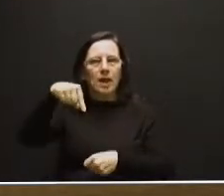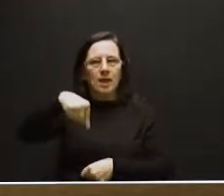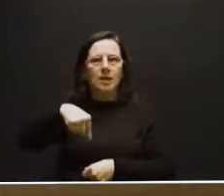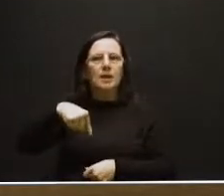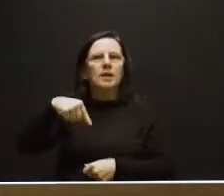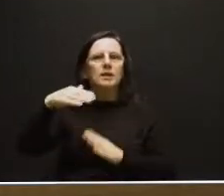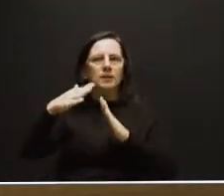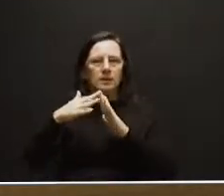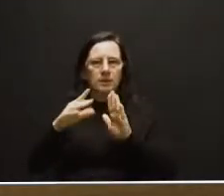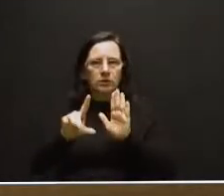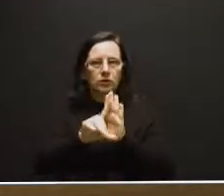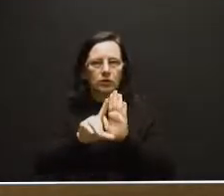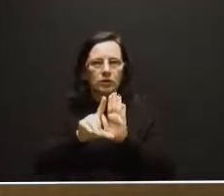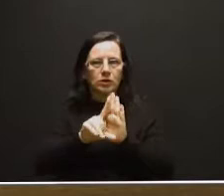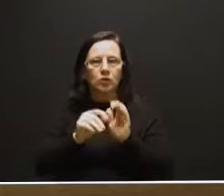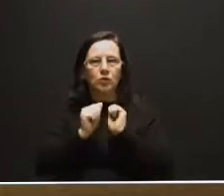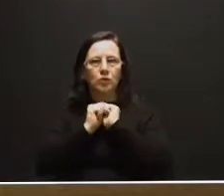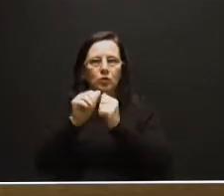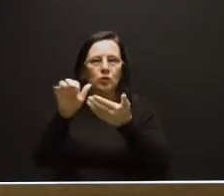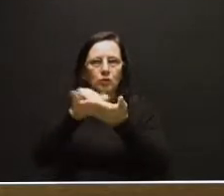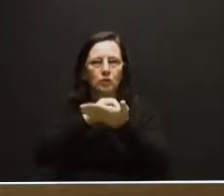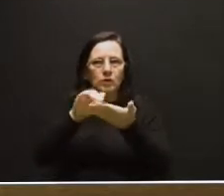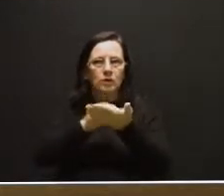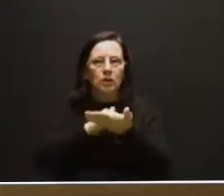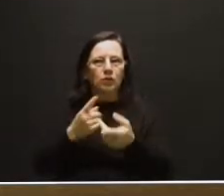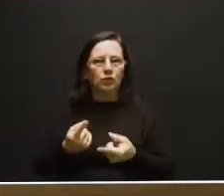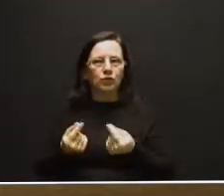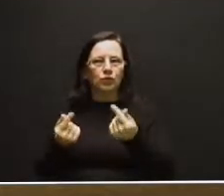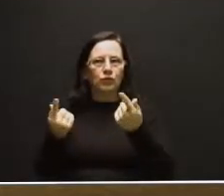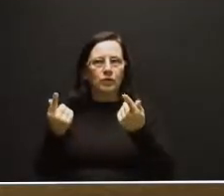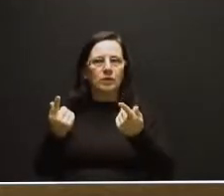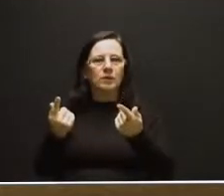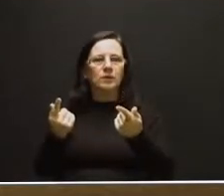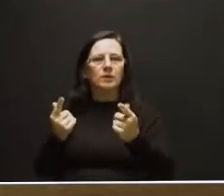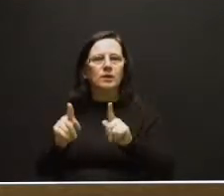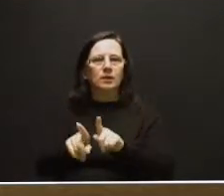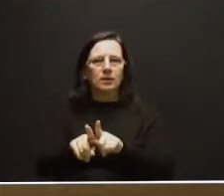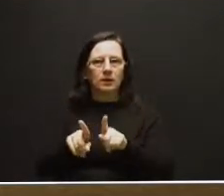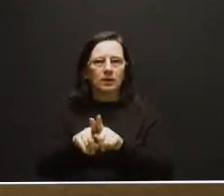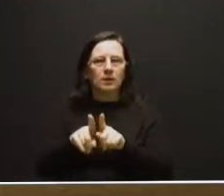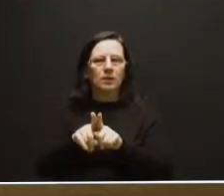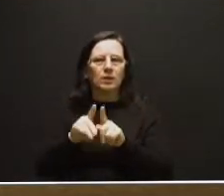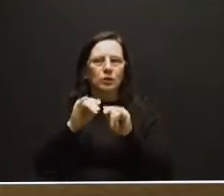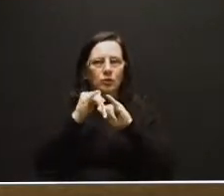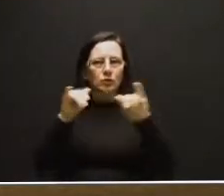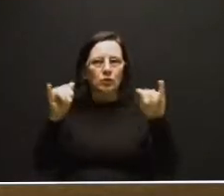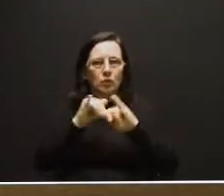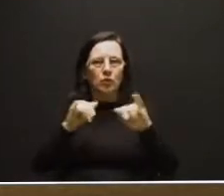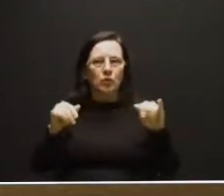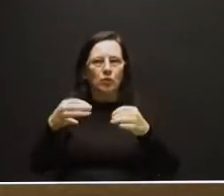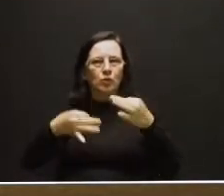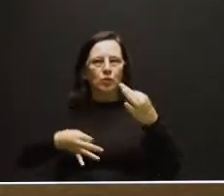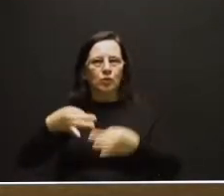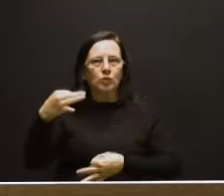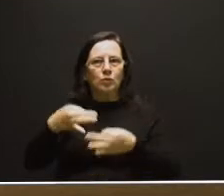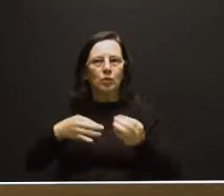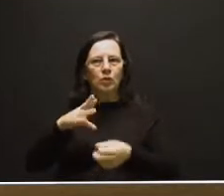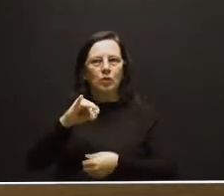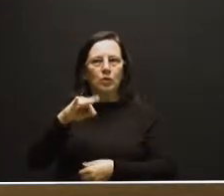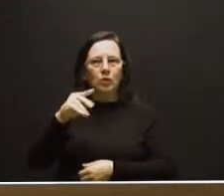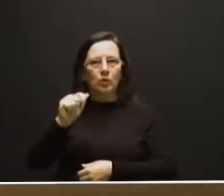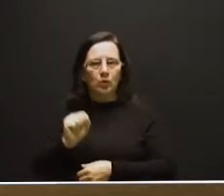casa de leis pelo secretário de finanças são reiterados avisos do tribunal de contas aos 17 e